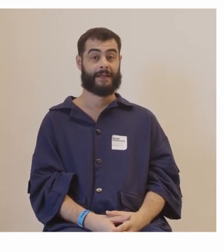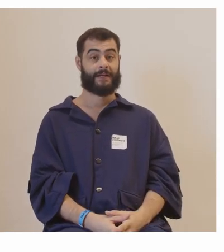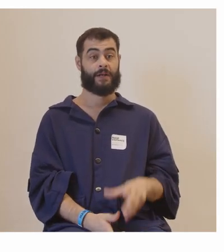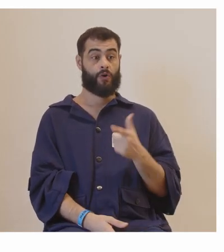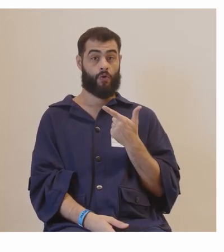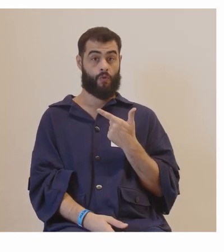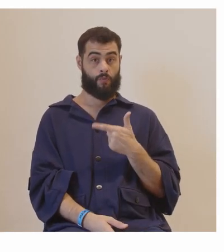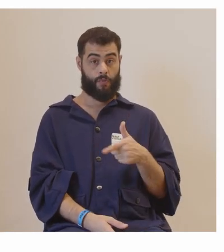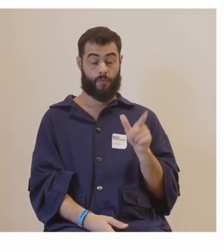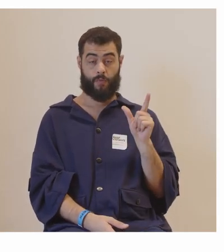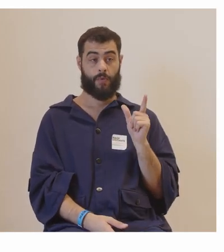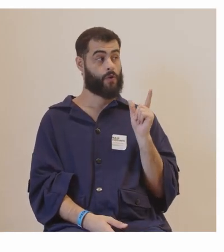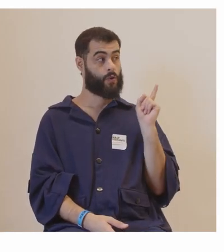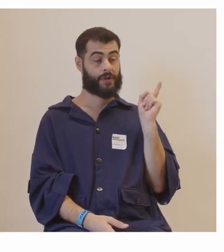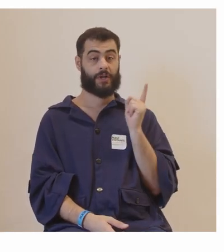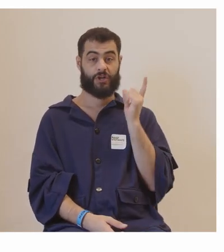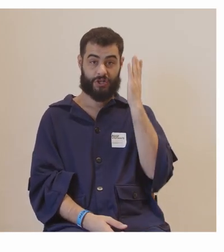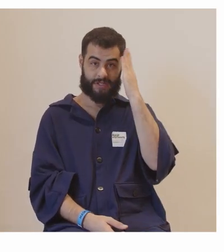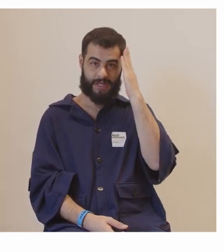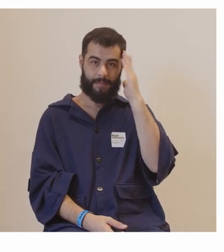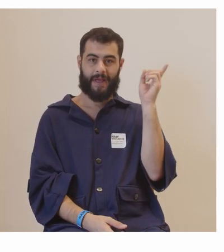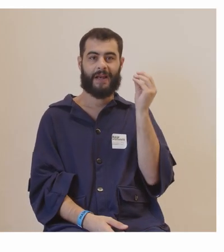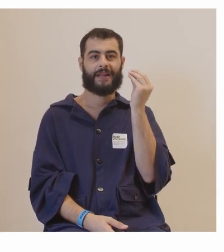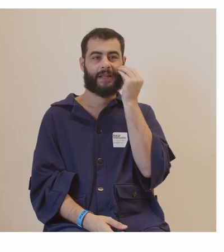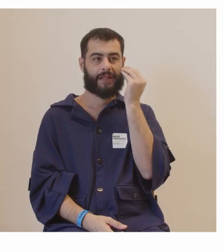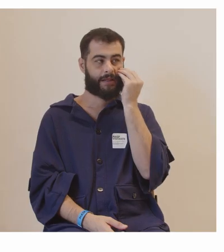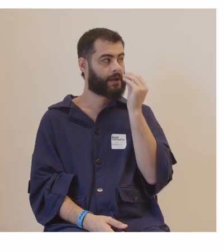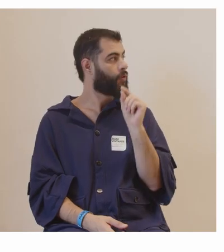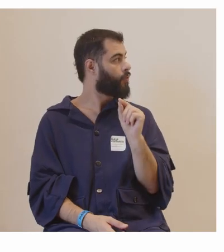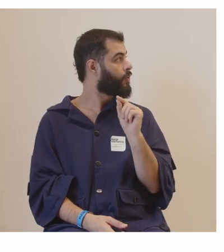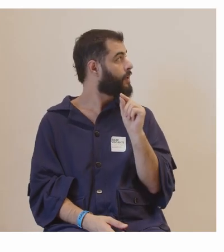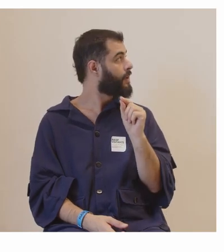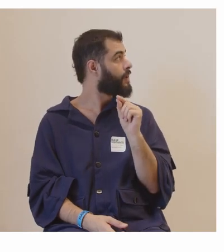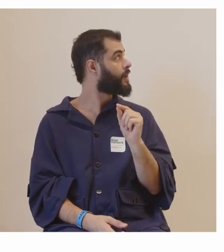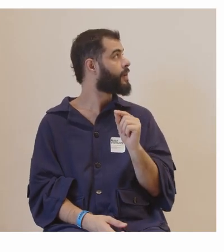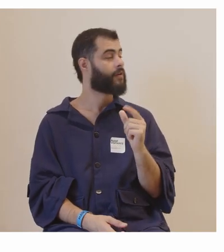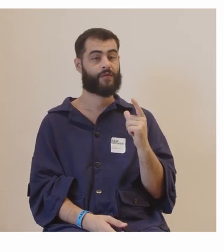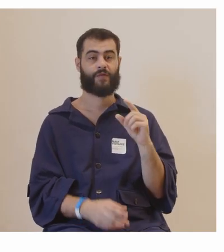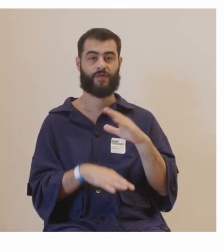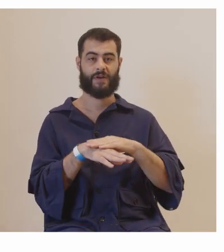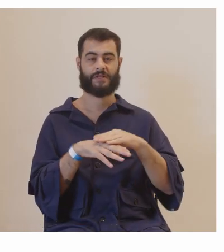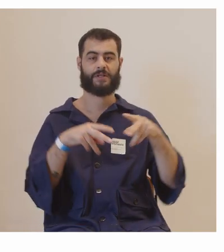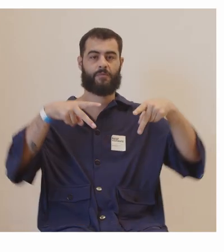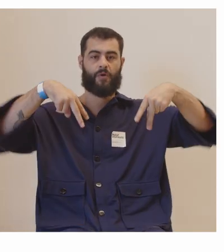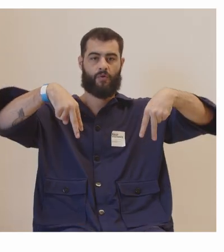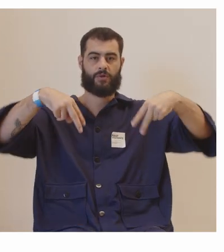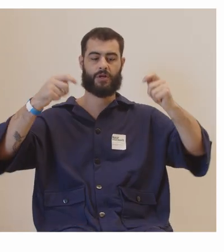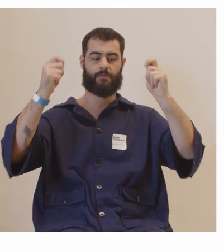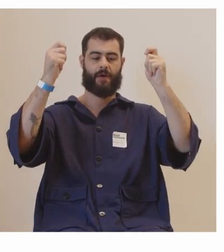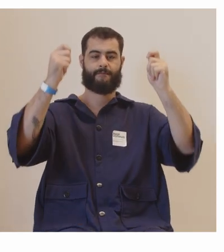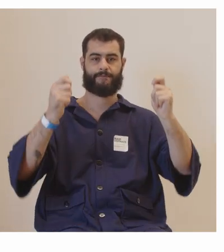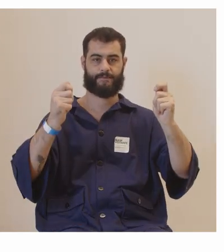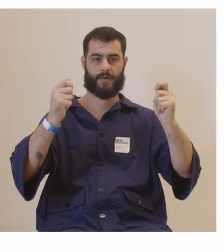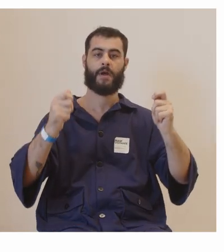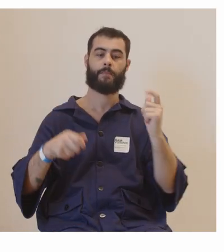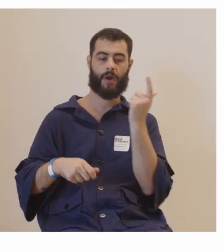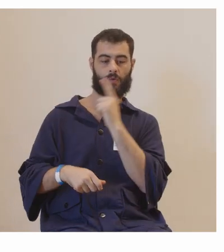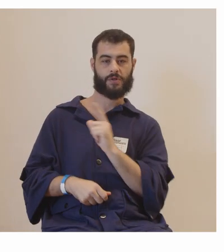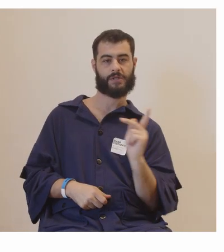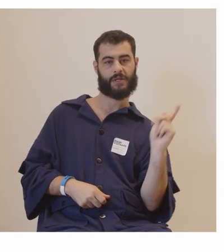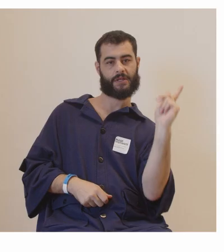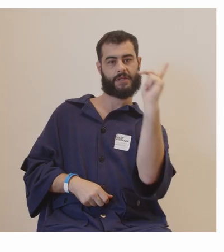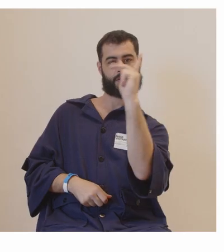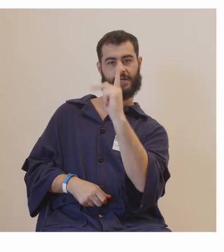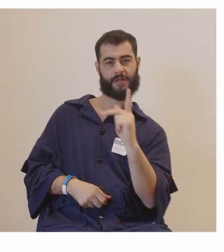sabe que ele tenta fazer aqui é uma espécie de roldana para suspender essa pintura no meio do gramado e tentar trabalhar